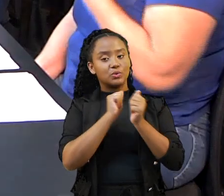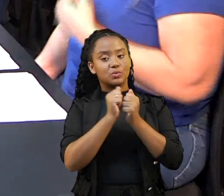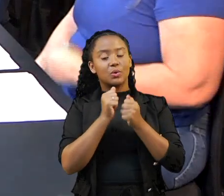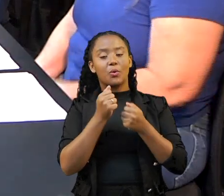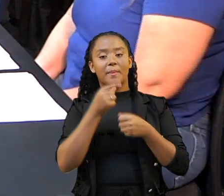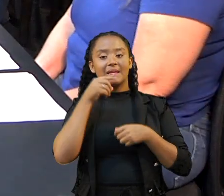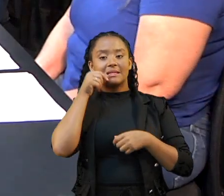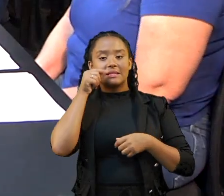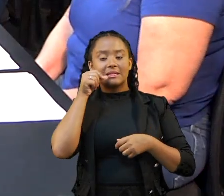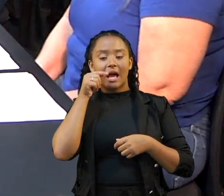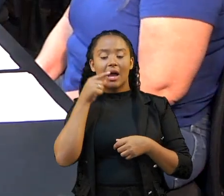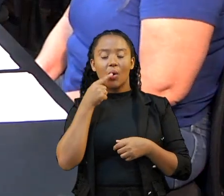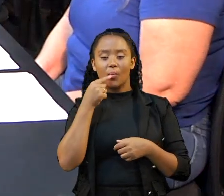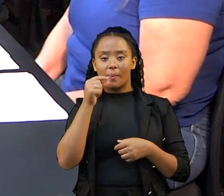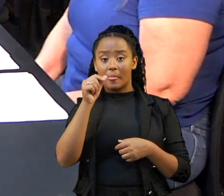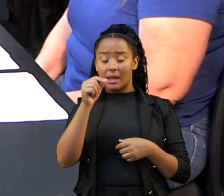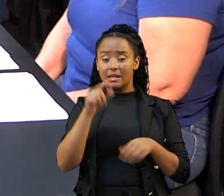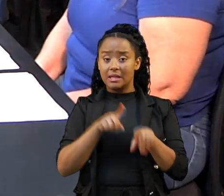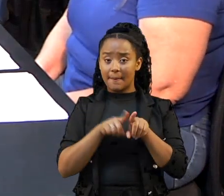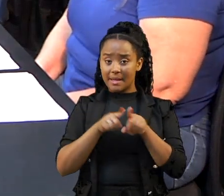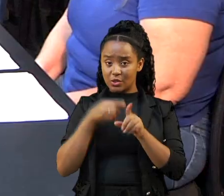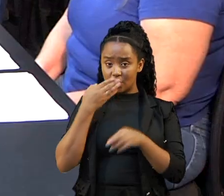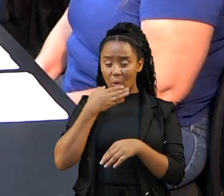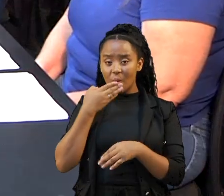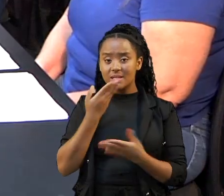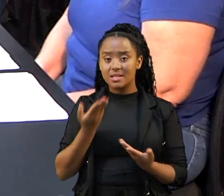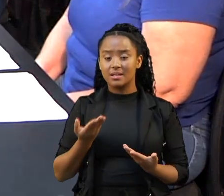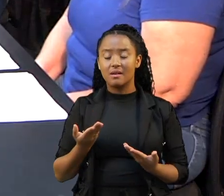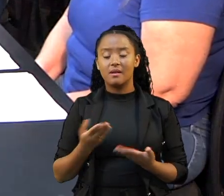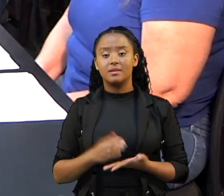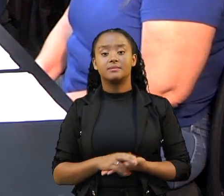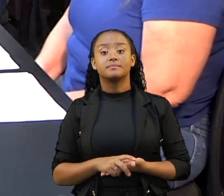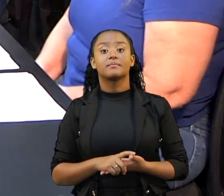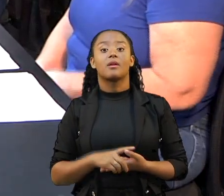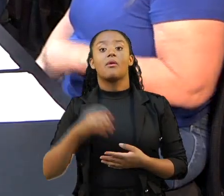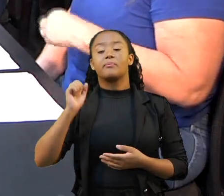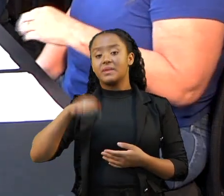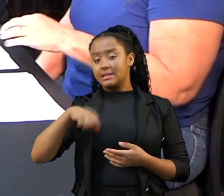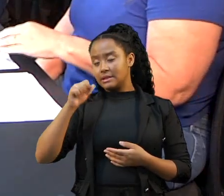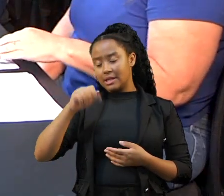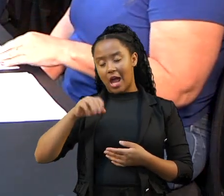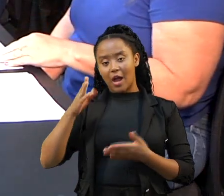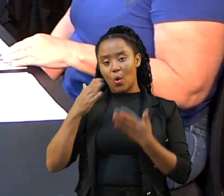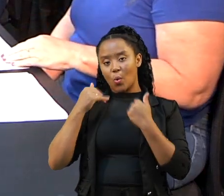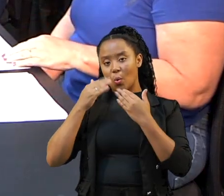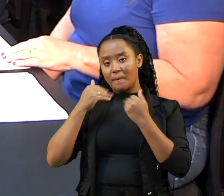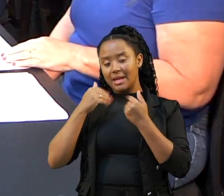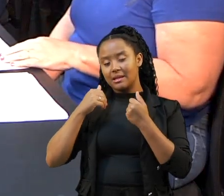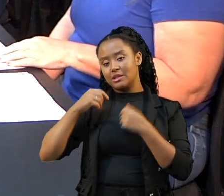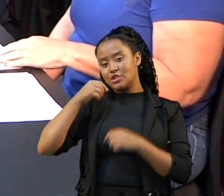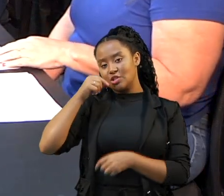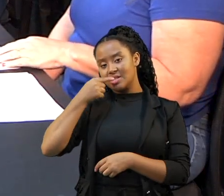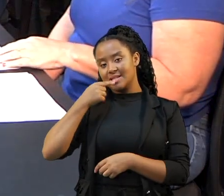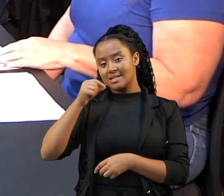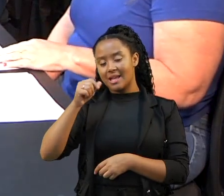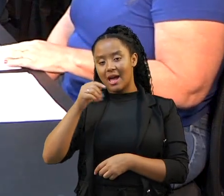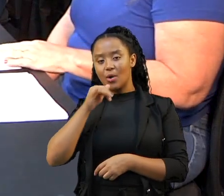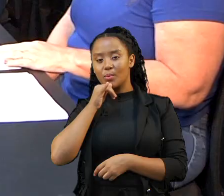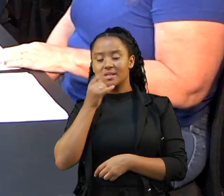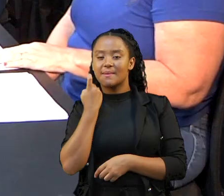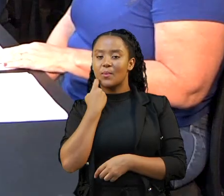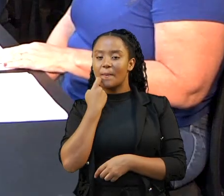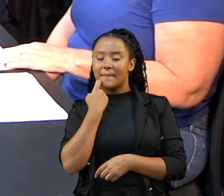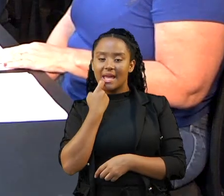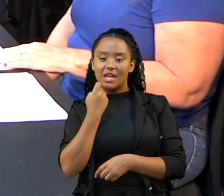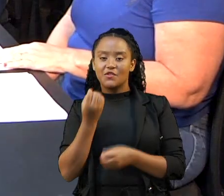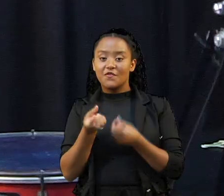sal e com comida de doce. É mais ou menos o que você, no seu... Geralmente com comida de sal mesmo, a gente acompanha com